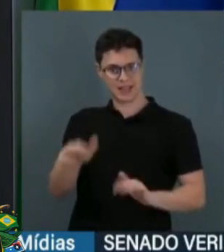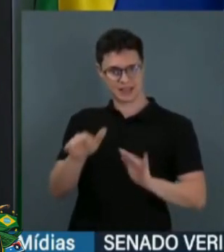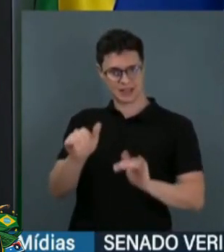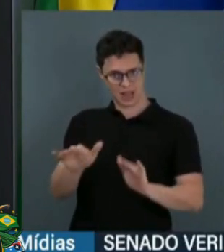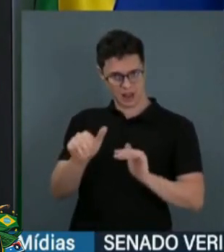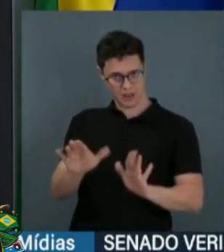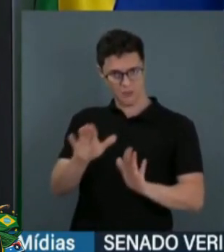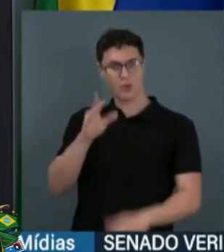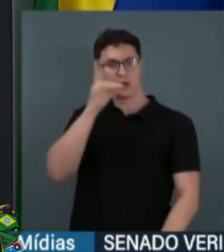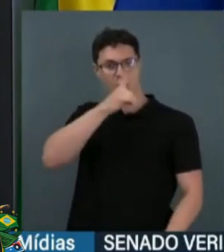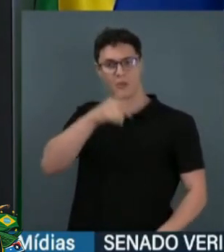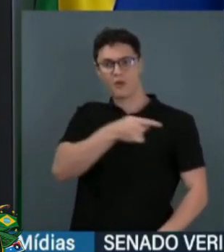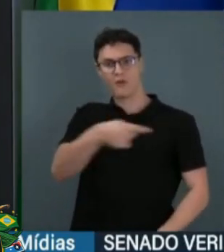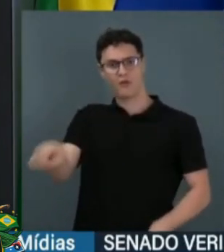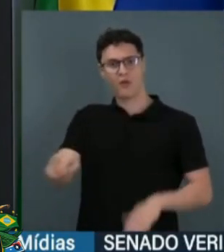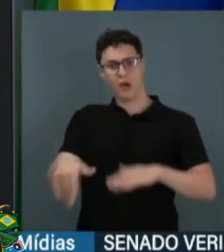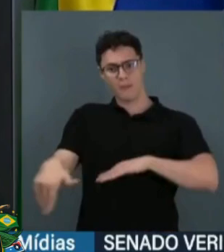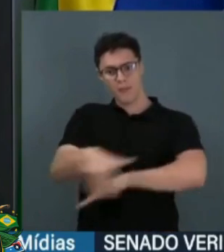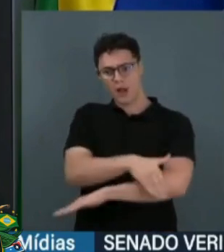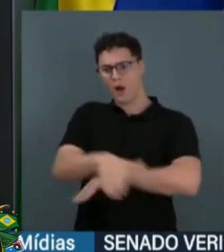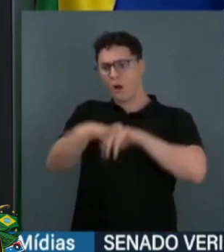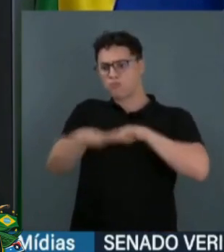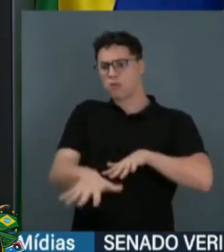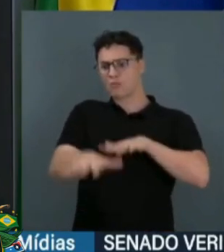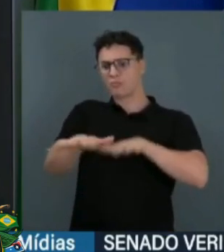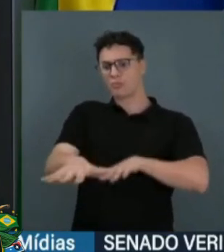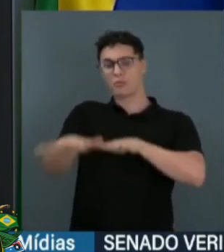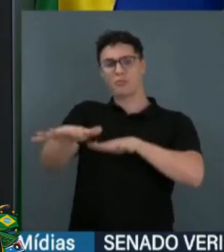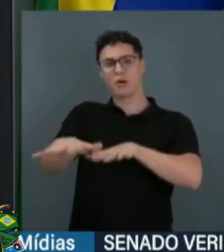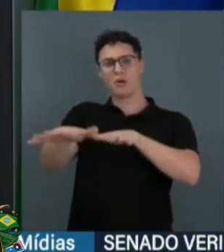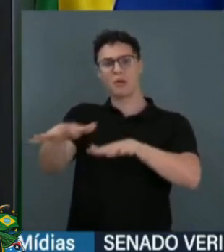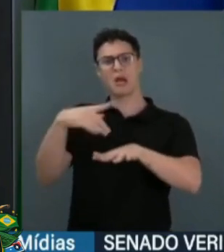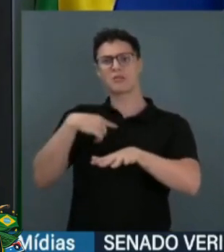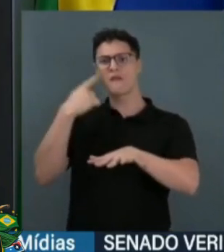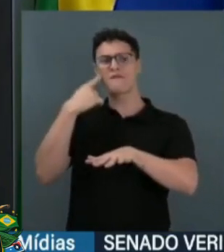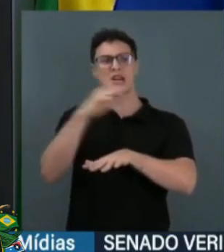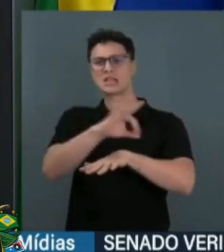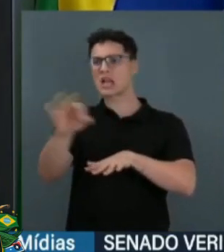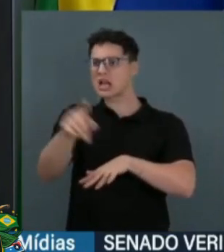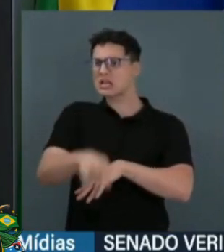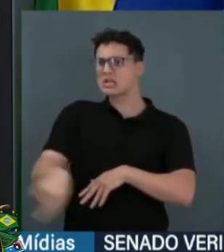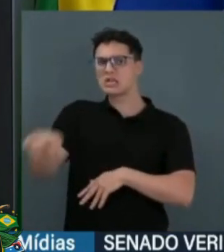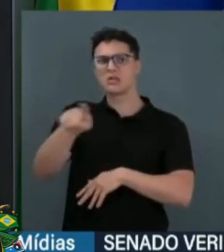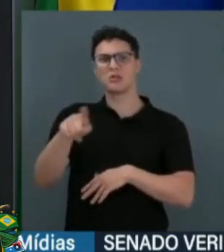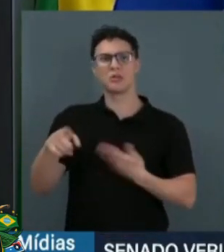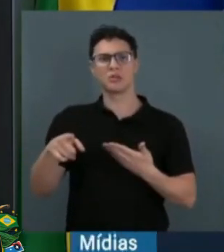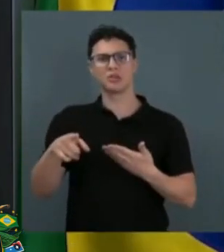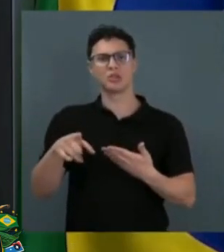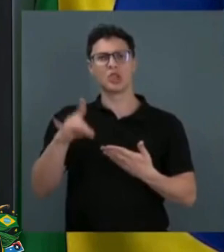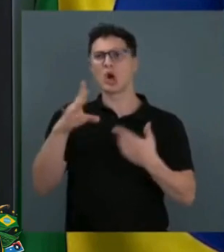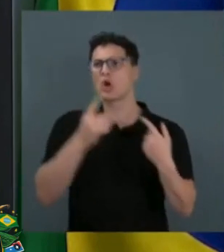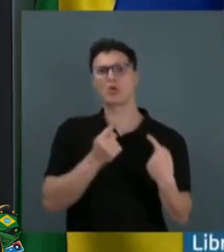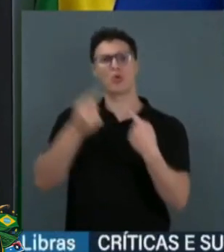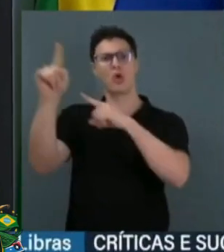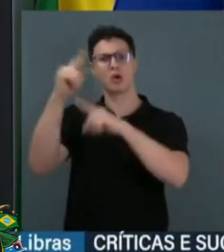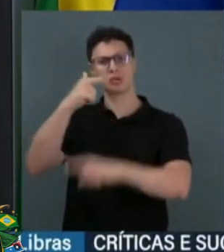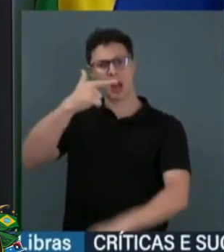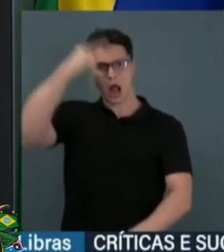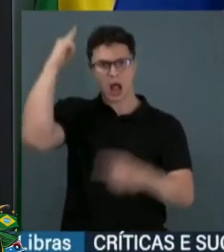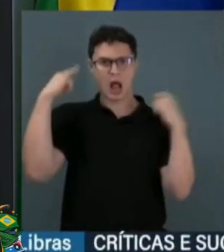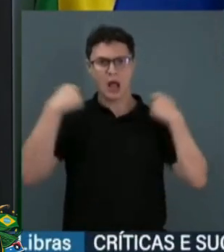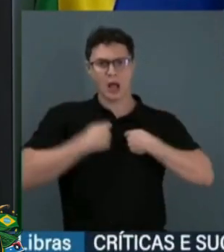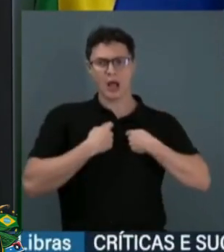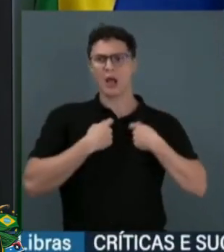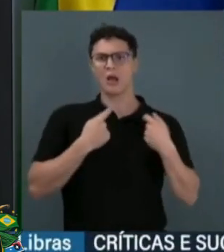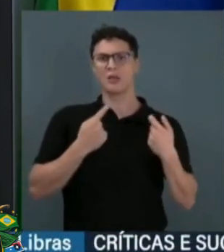na história. Não se via imagem de ninguém sendo protestado, a não ser do Alexandre de Moraes e do